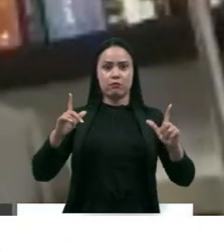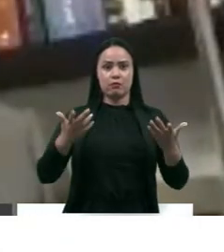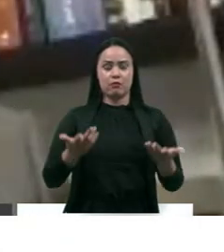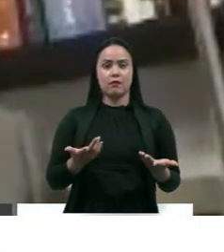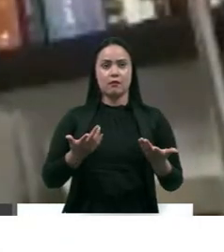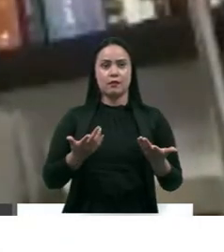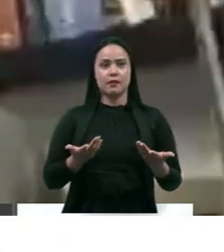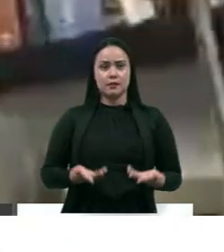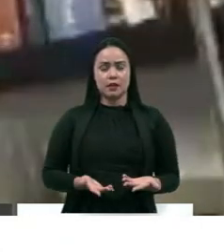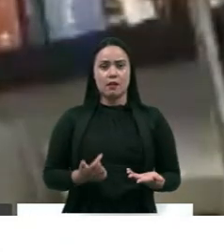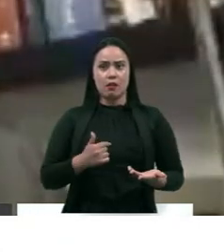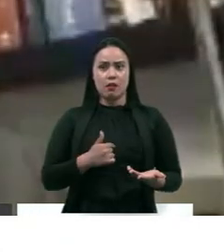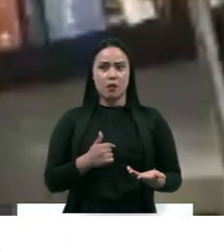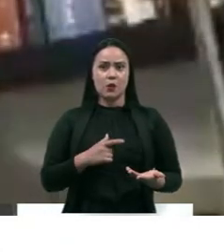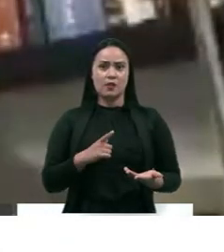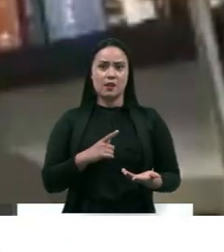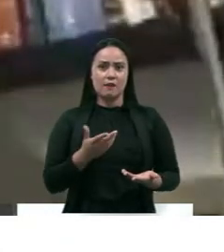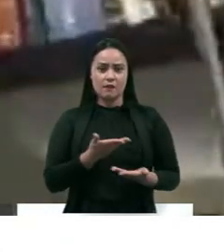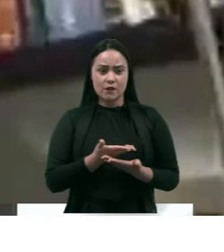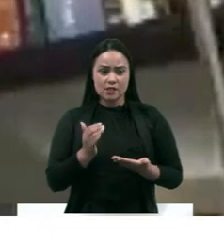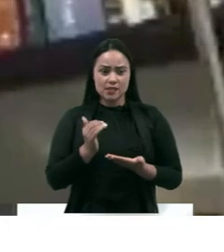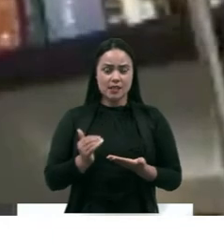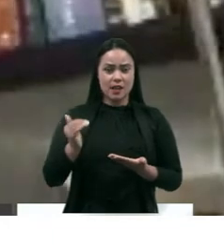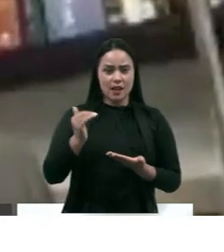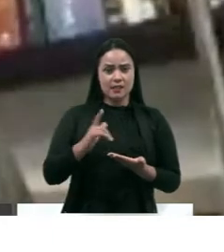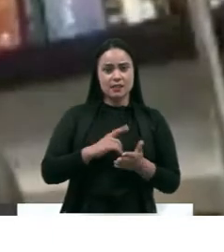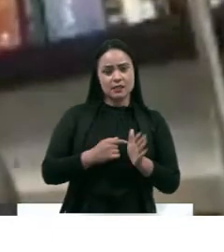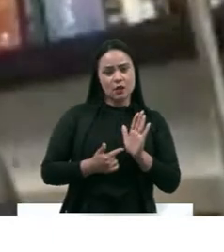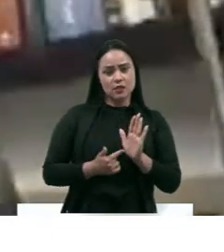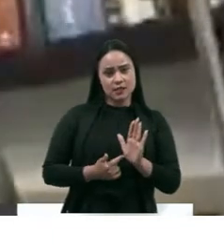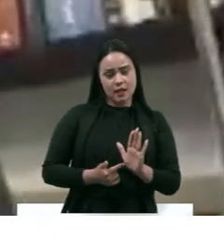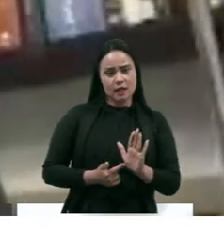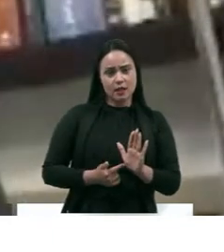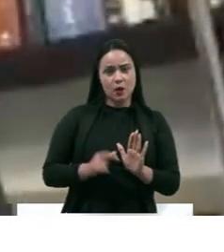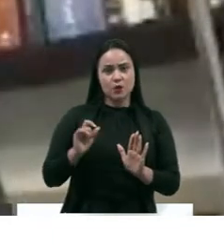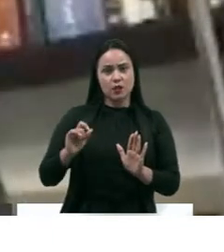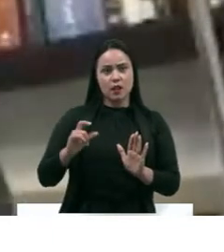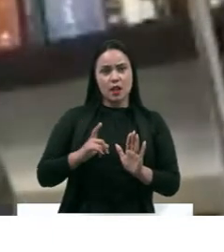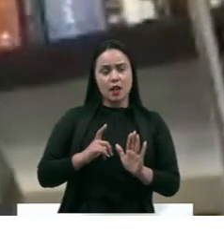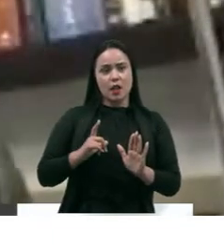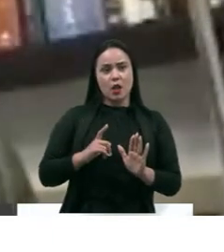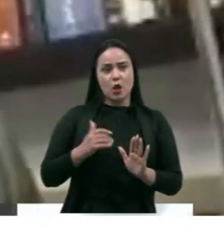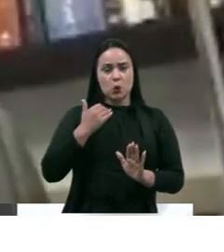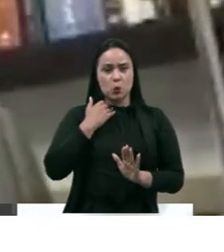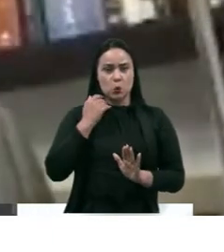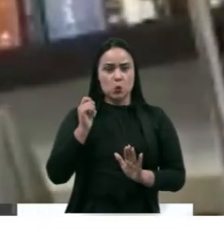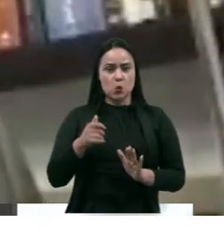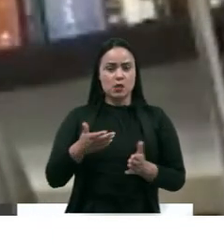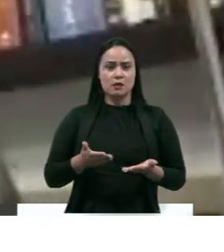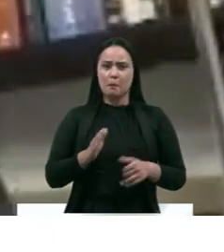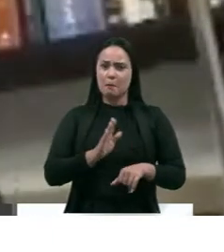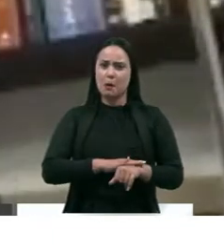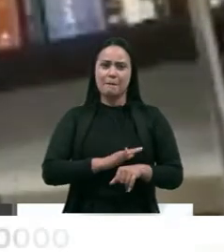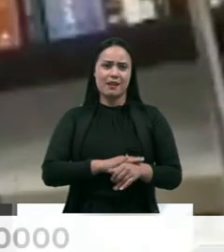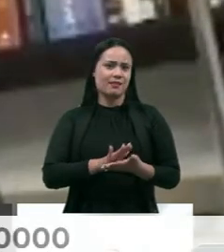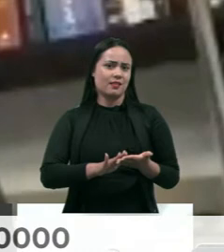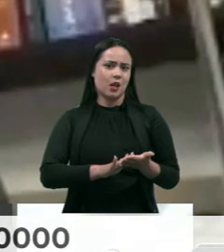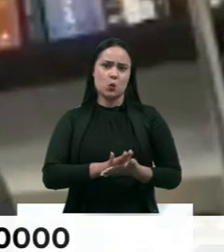que eu suplico que Vossas Excelências considerem é que o magistrado, em nenhum